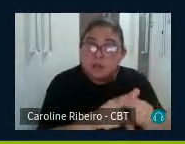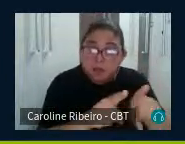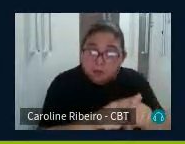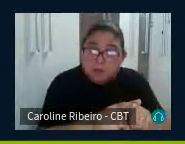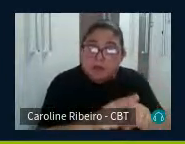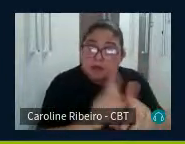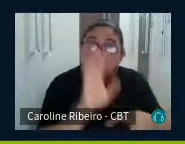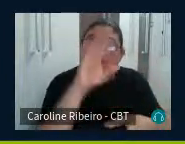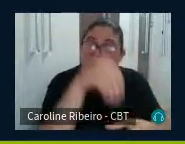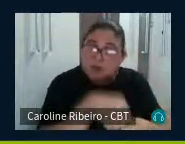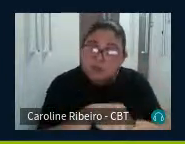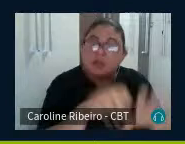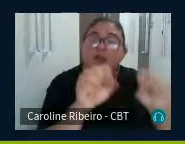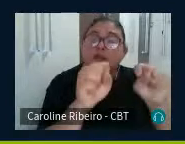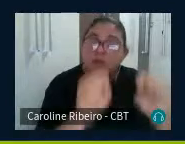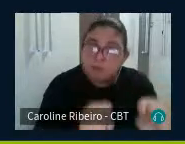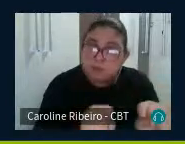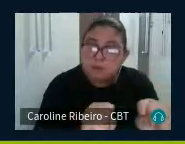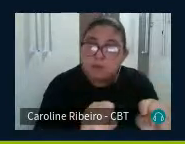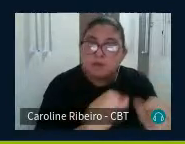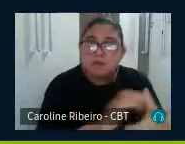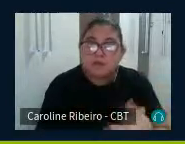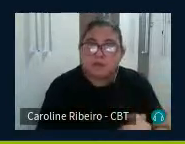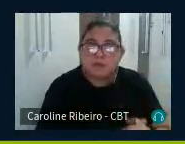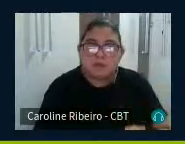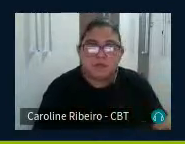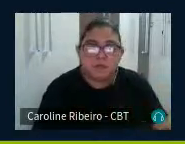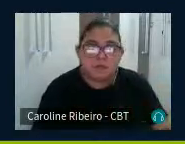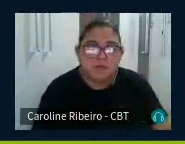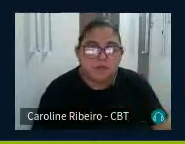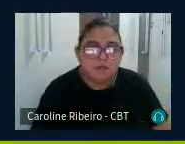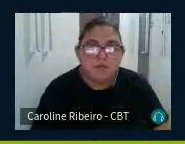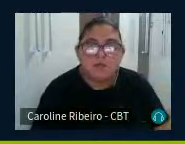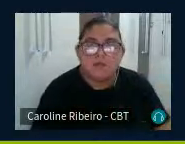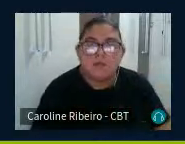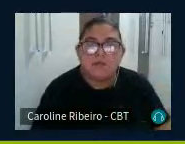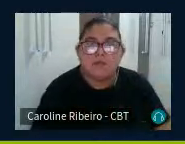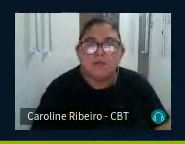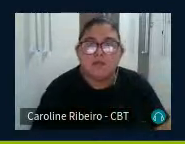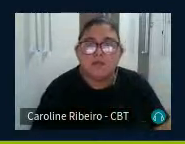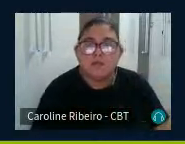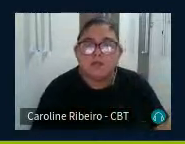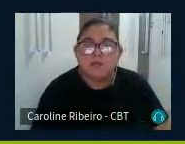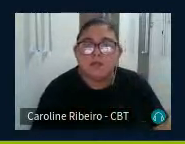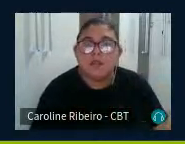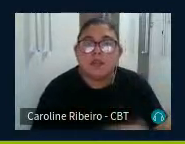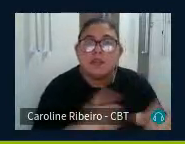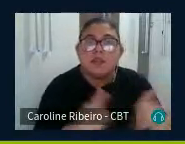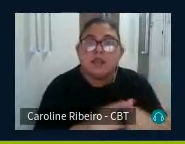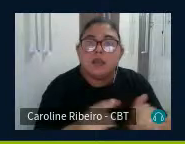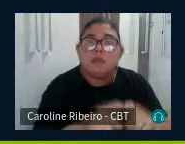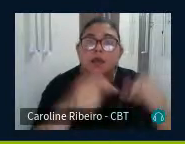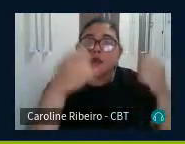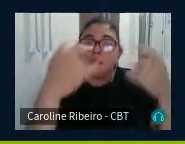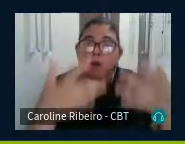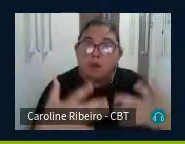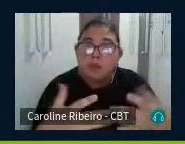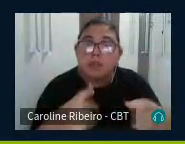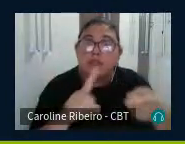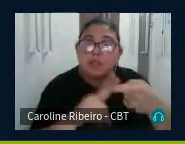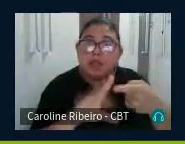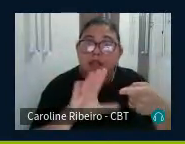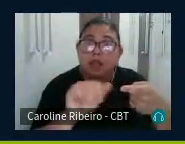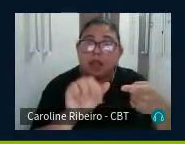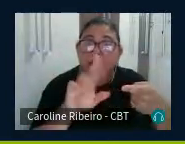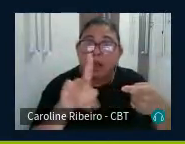NAPNE. Pode seguir. Acho que talvez seja interessante colocar que hoje nós temos o Carlos Henrique